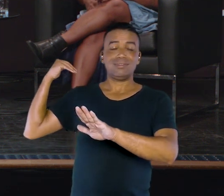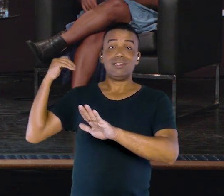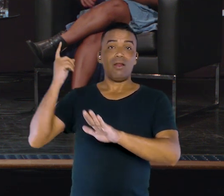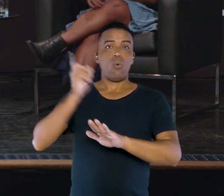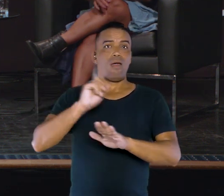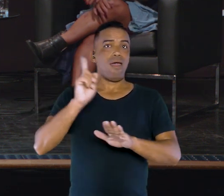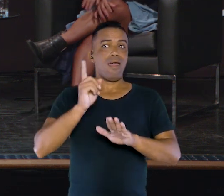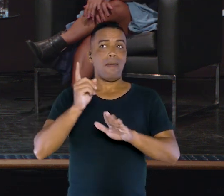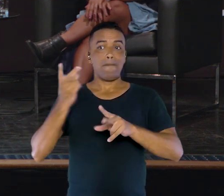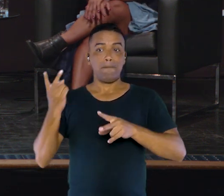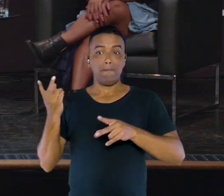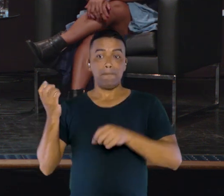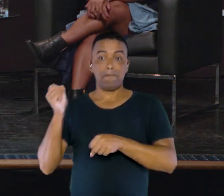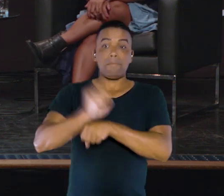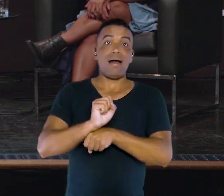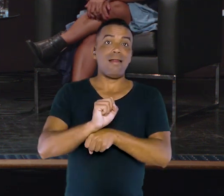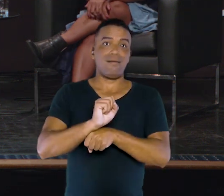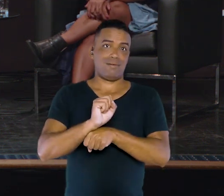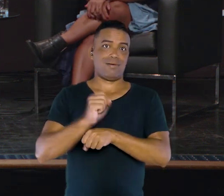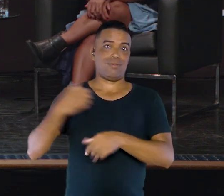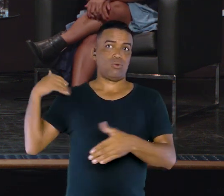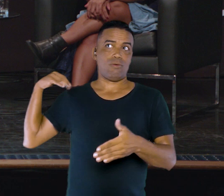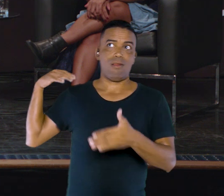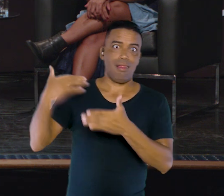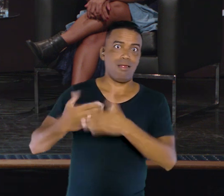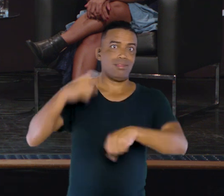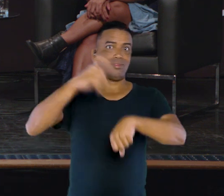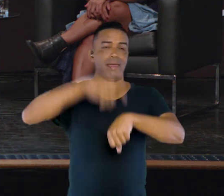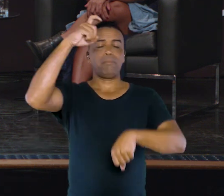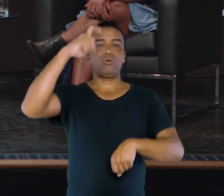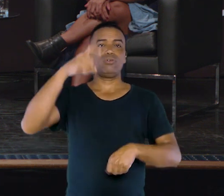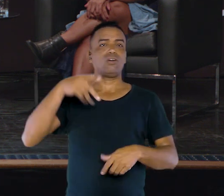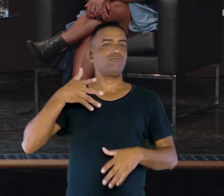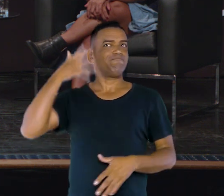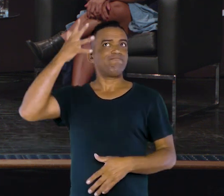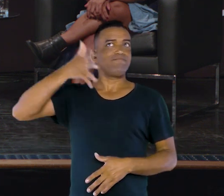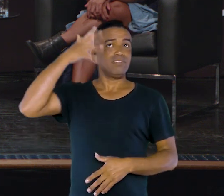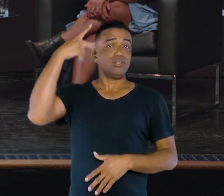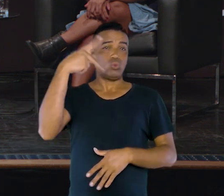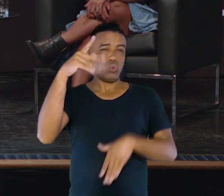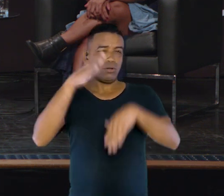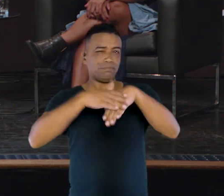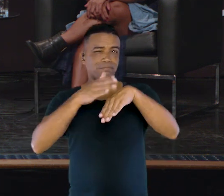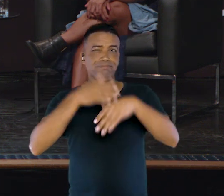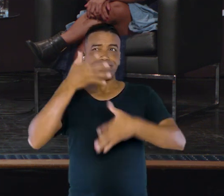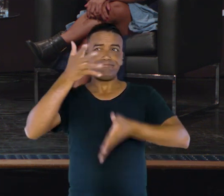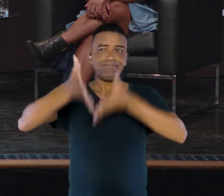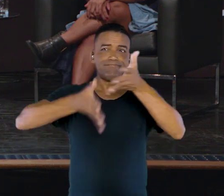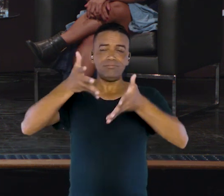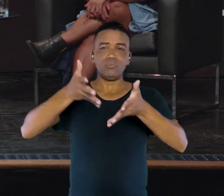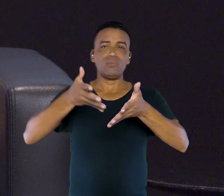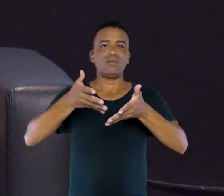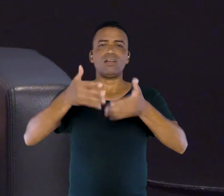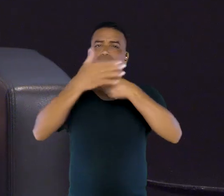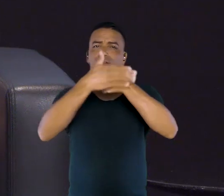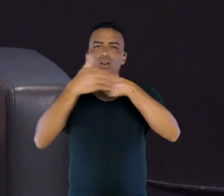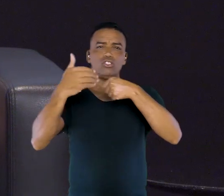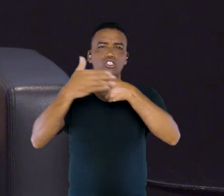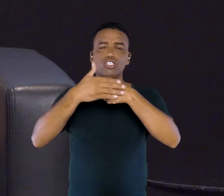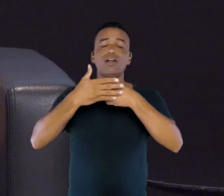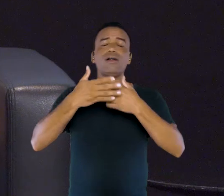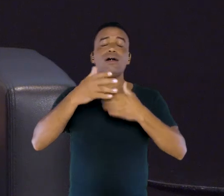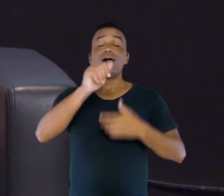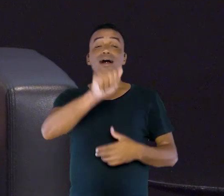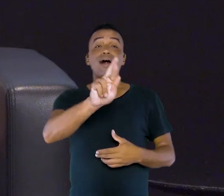não é algo que está preso no tempo. Em uma das suas falas você comenta, né? Que a arqueologia